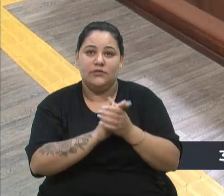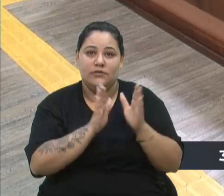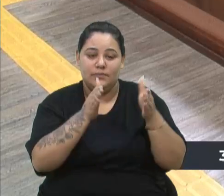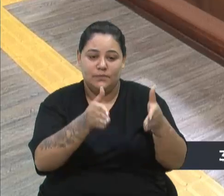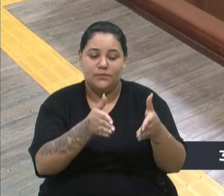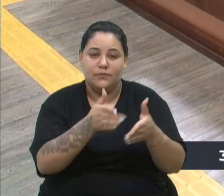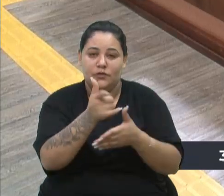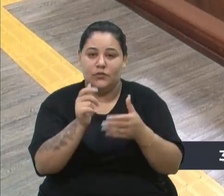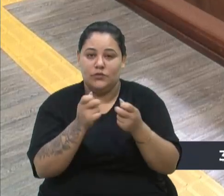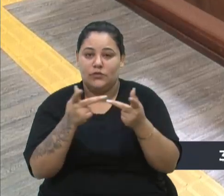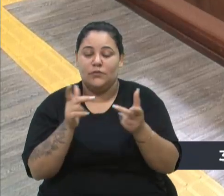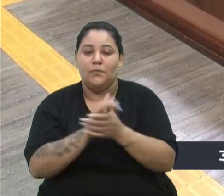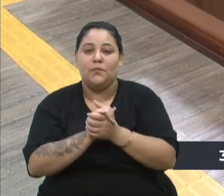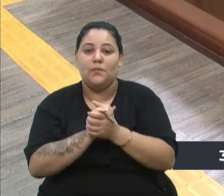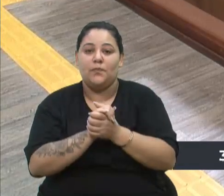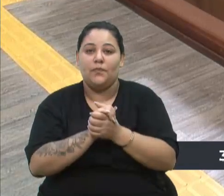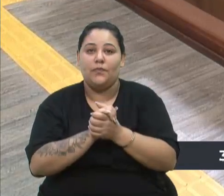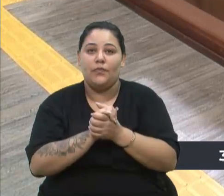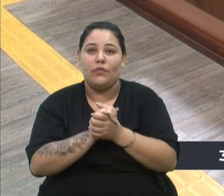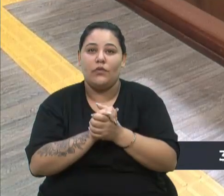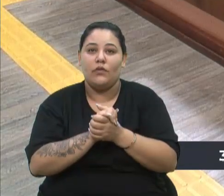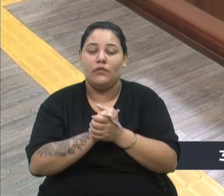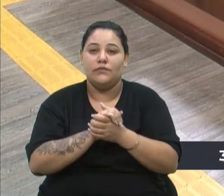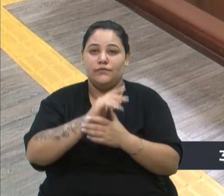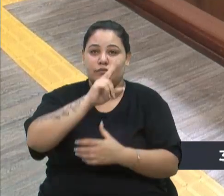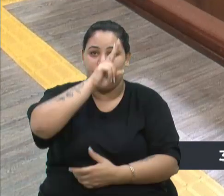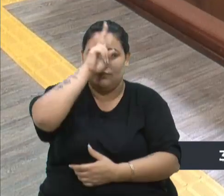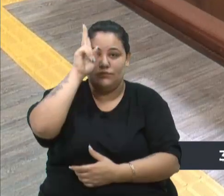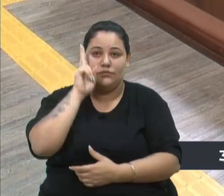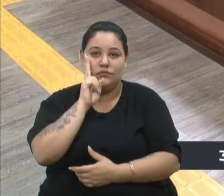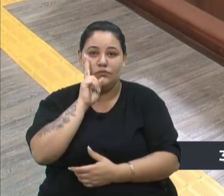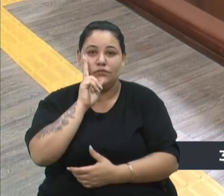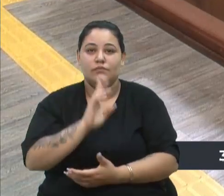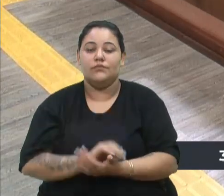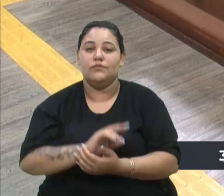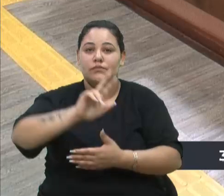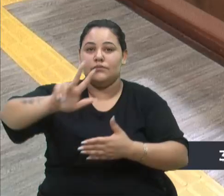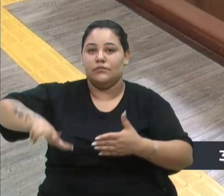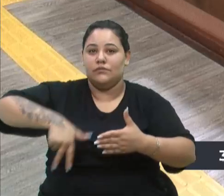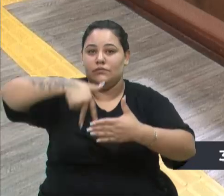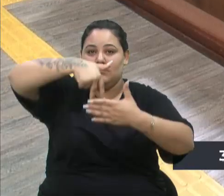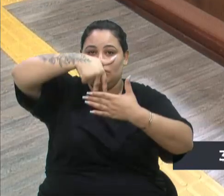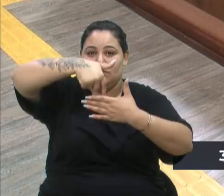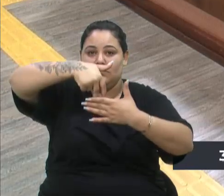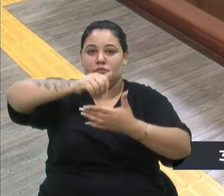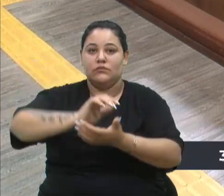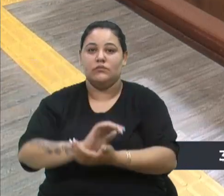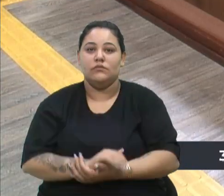Juliano Valim, na tribuna.